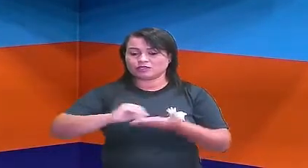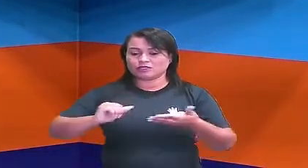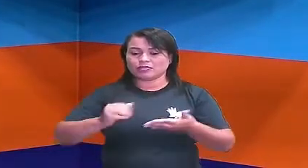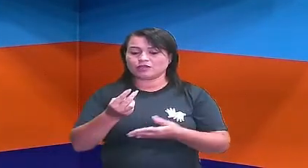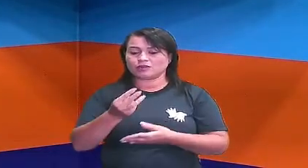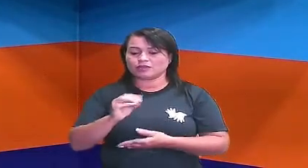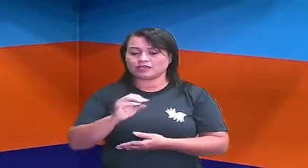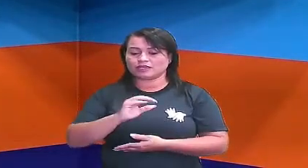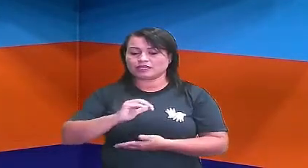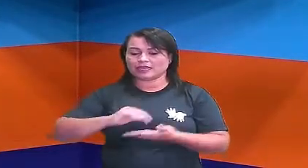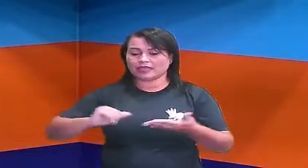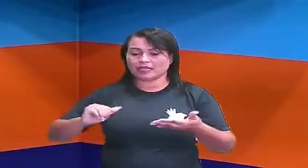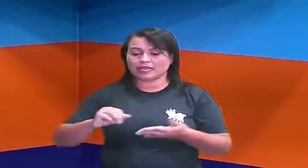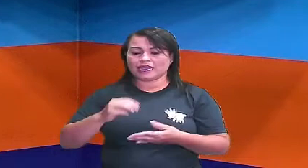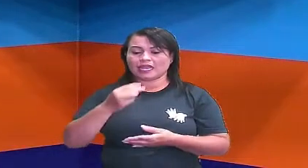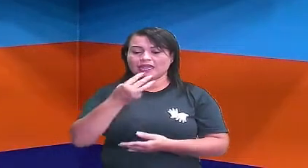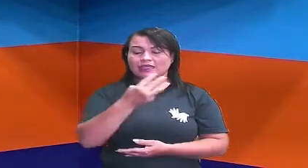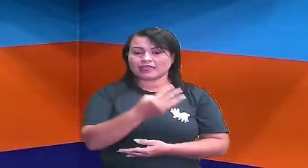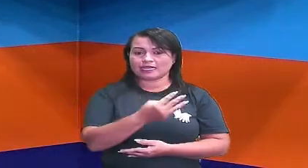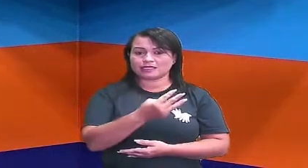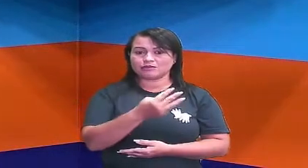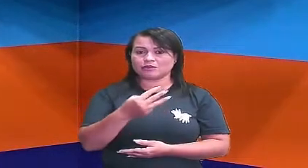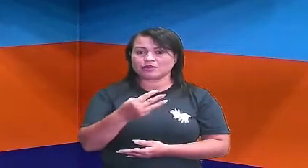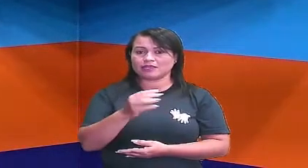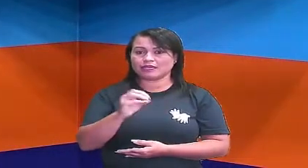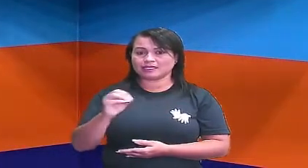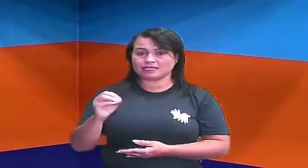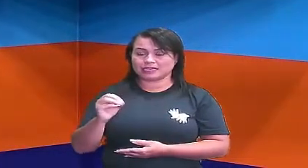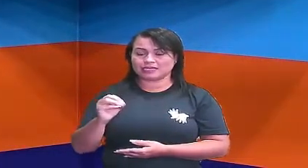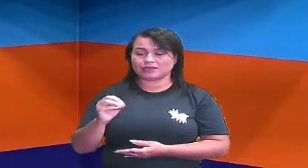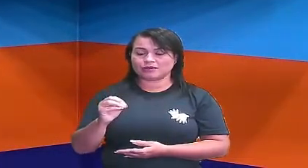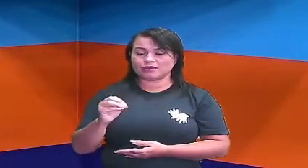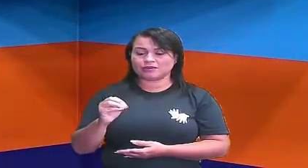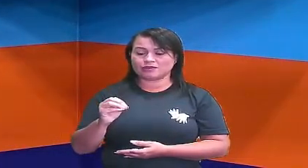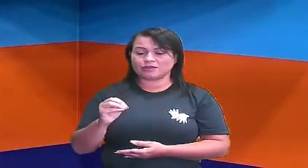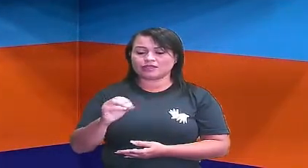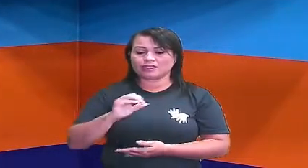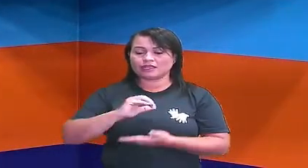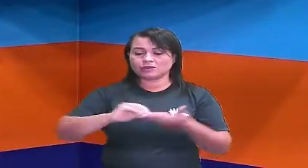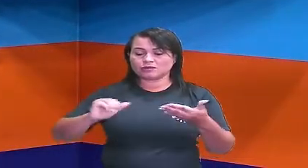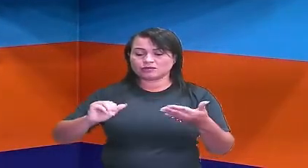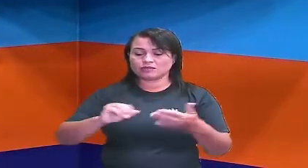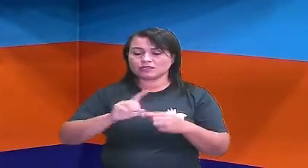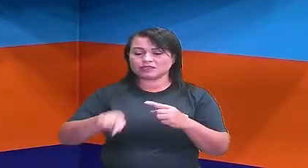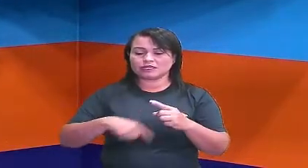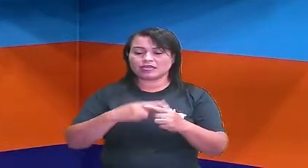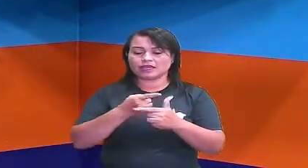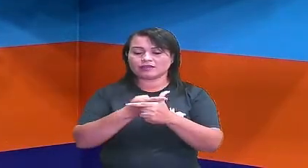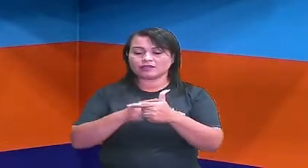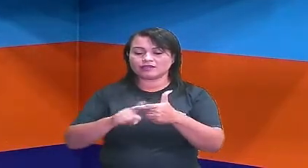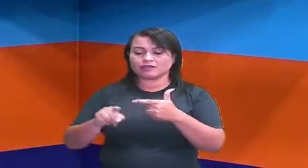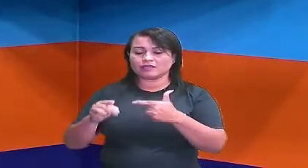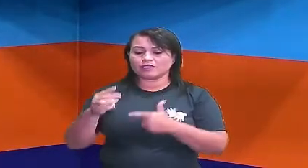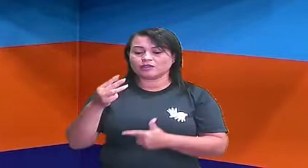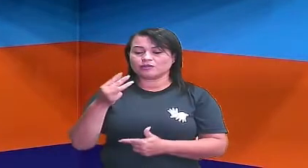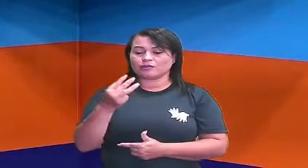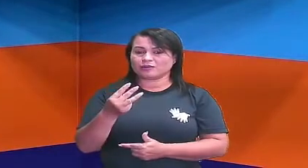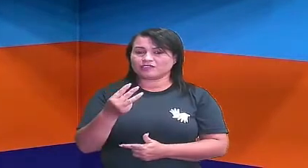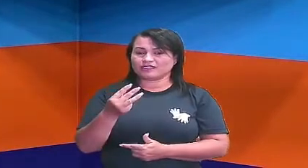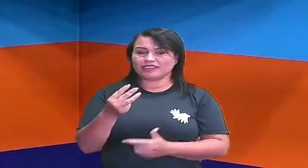30. 3.300 tirando o zero, eu vou ficar com 330. Dividido por 3, olha